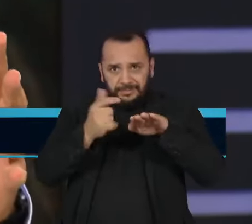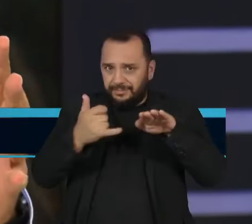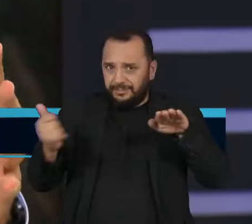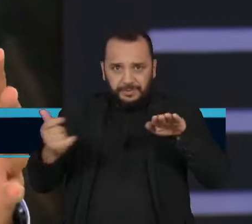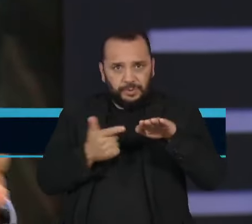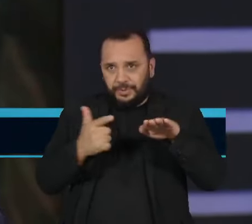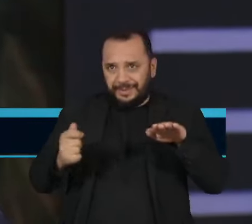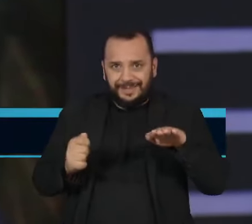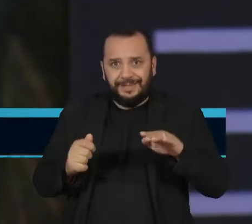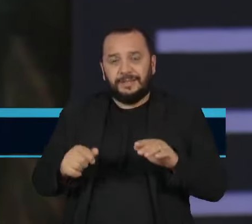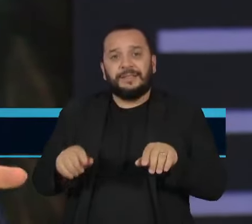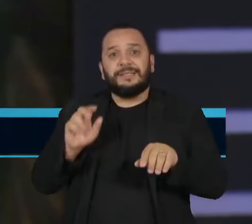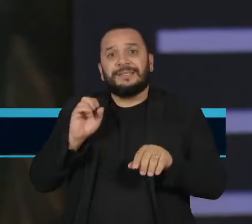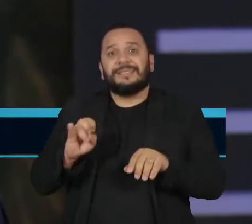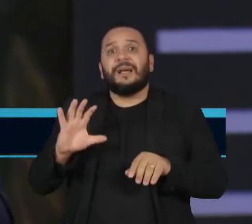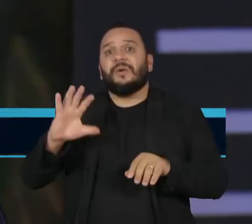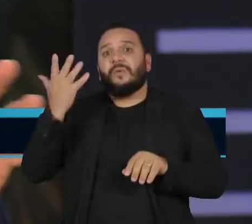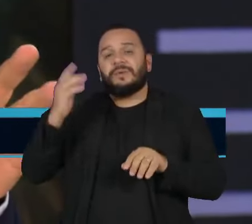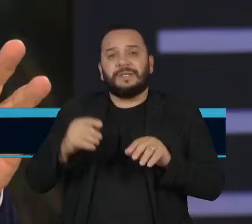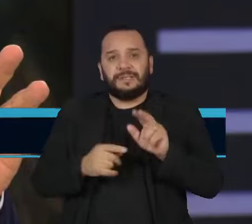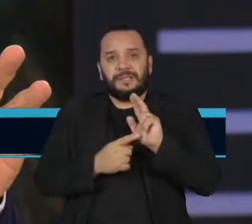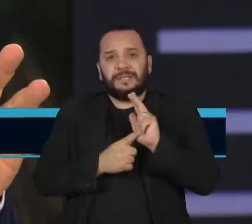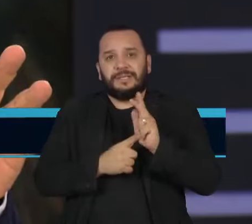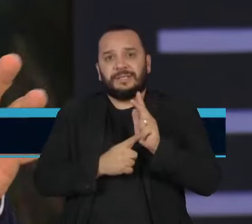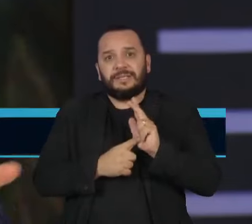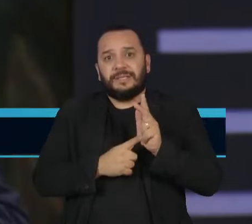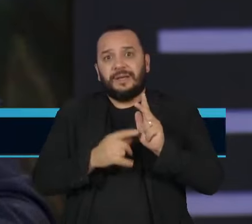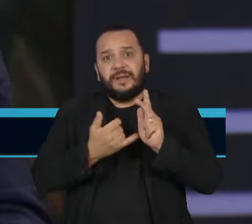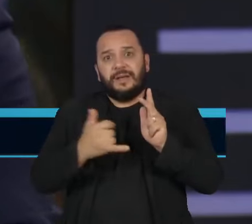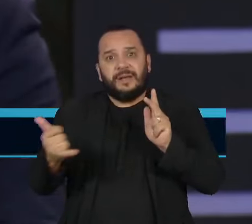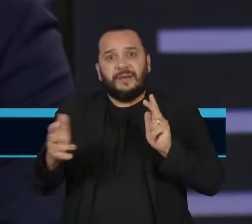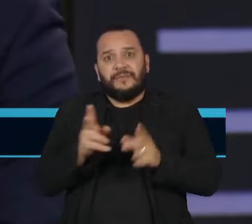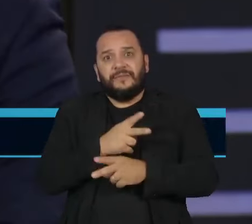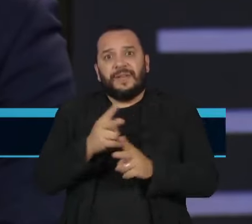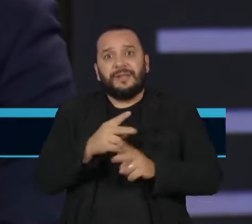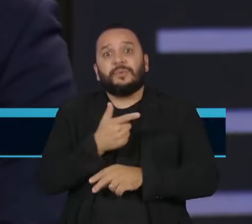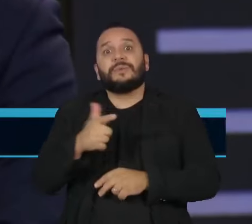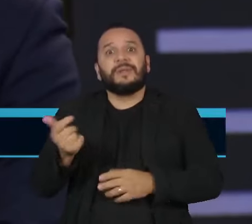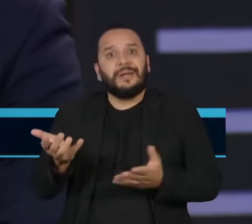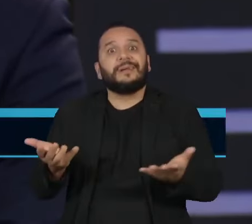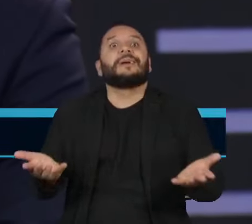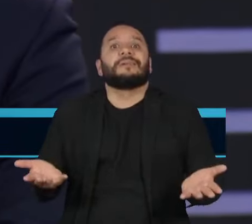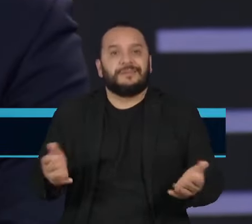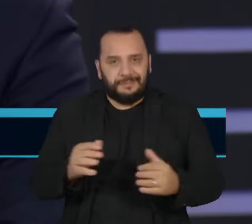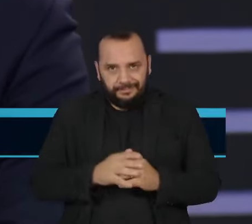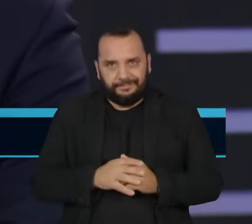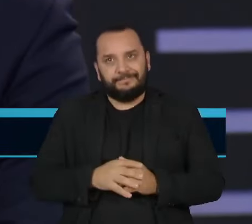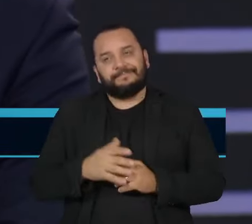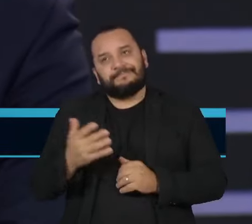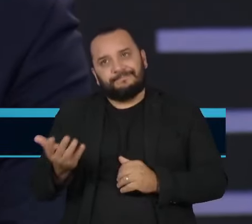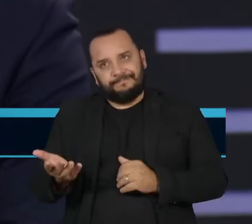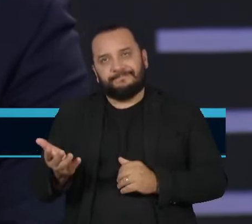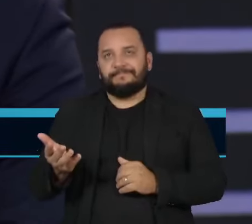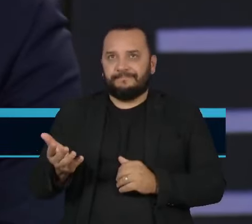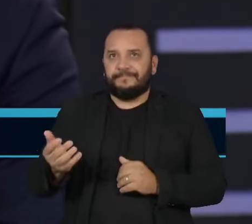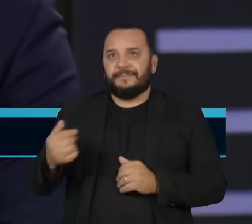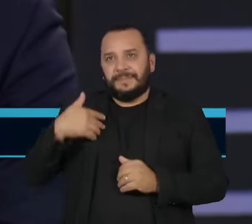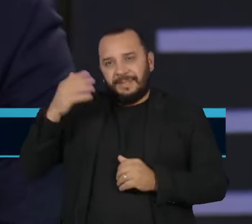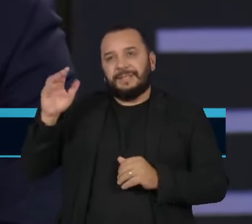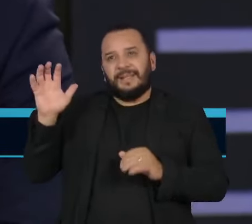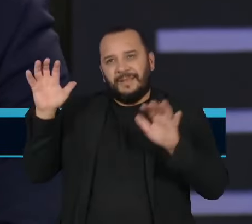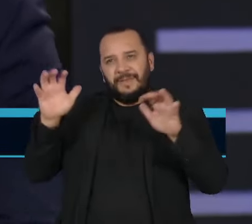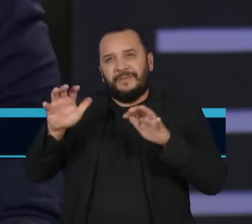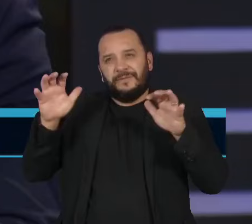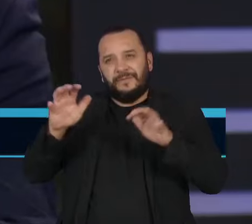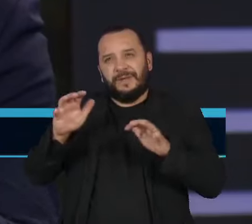você tem problemas de vento, que eu acho que é altamente discutível a energia eólica no Brasil, eu acho que foi uma pressão muito, muito europeia para